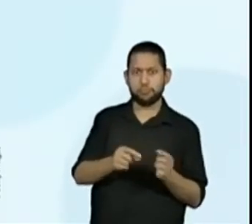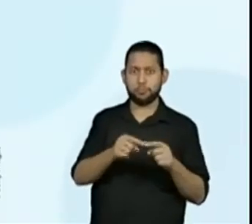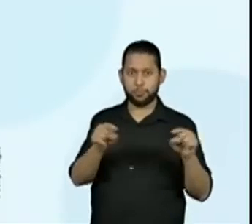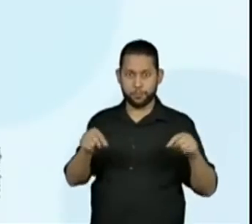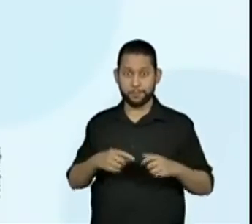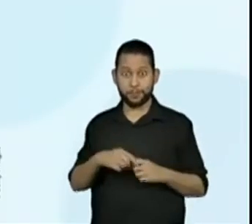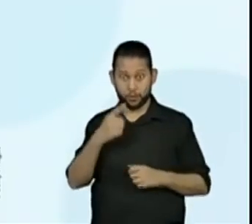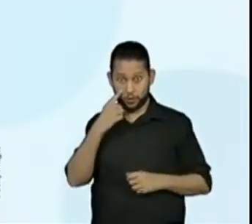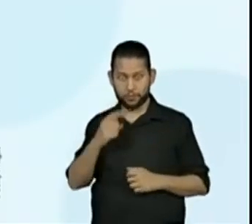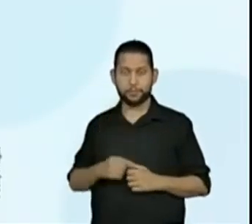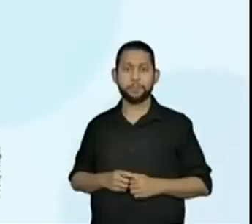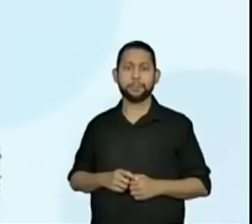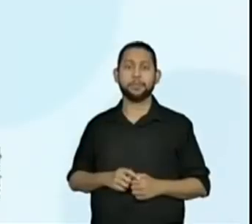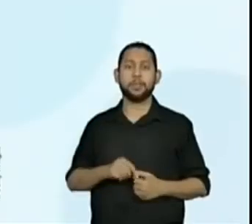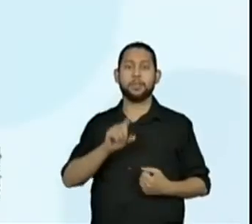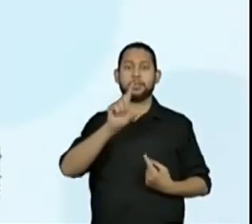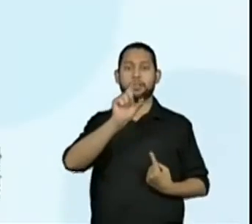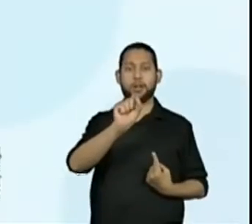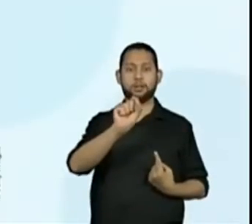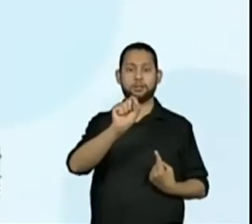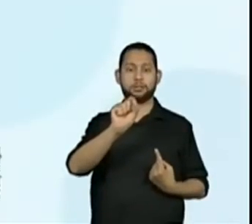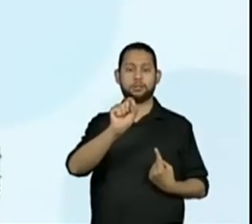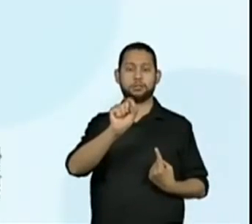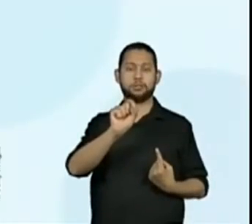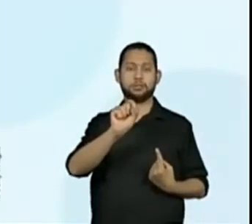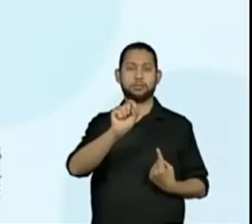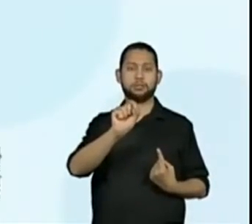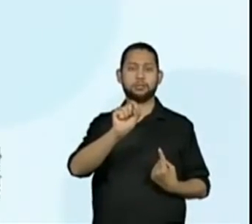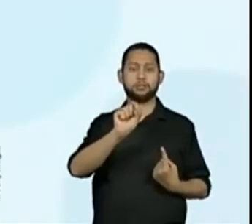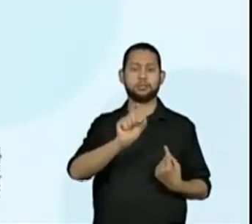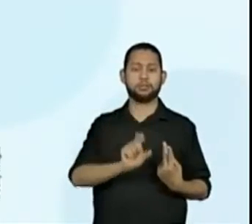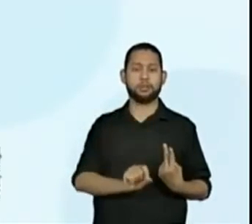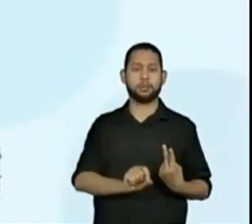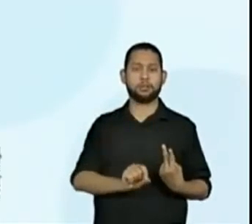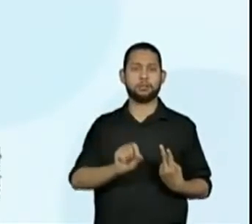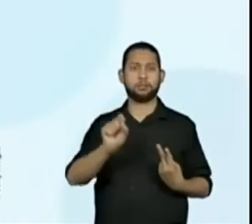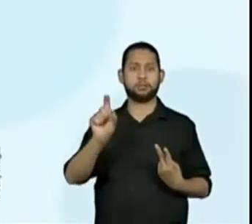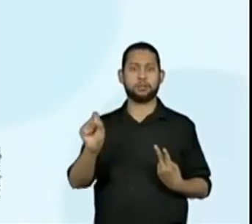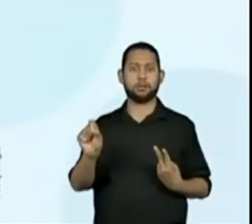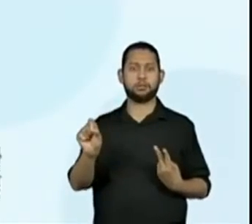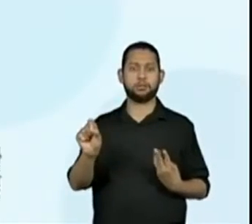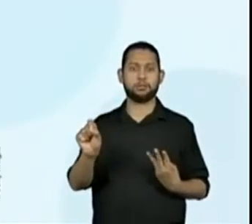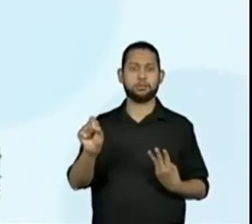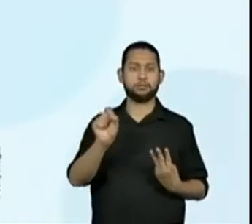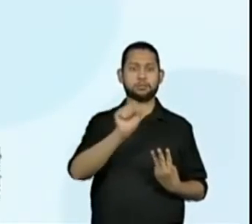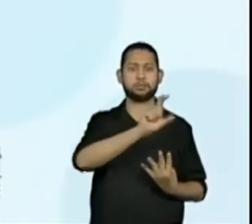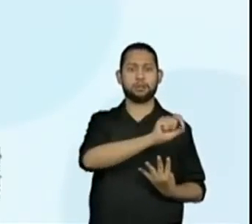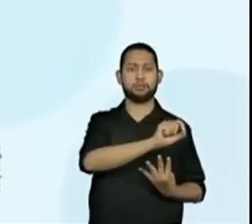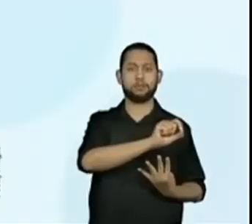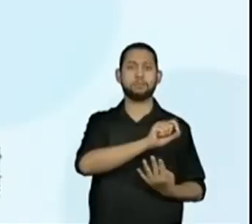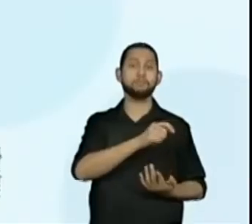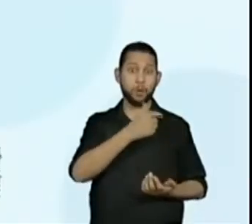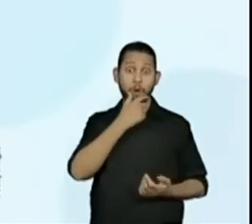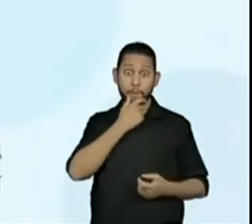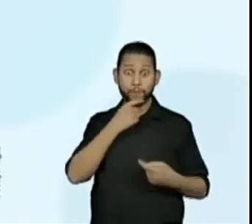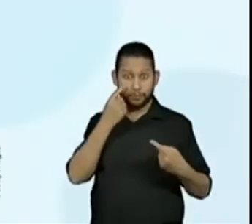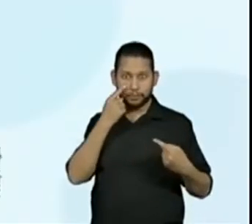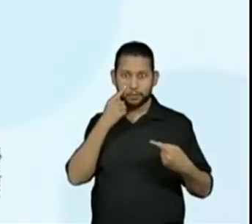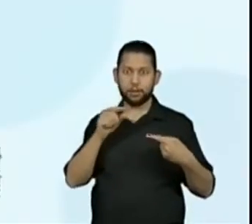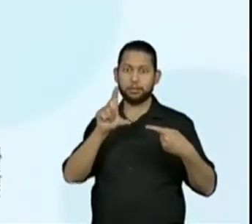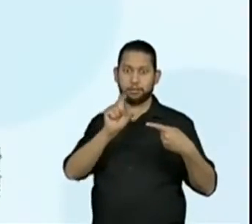10 de cada lado 10 +